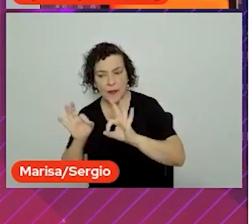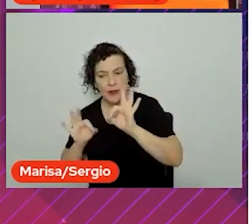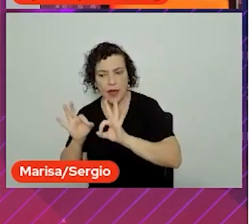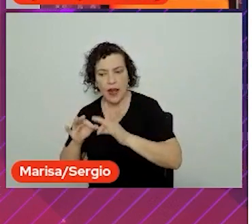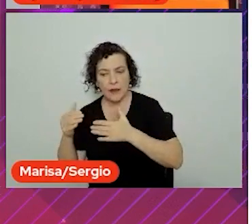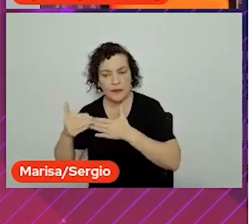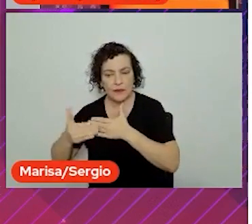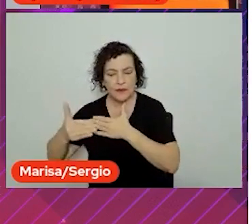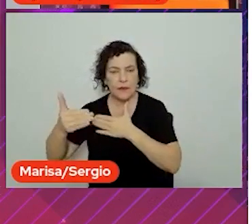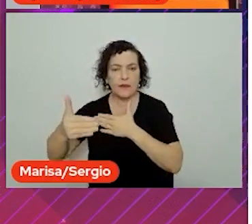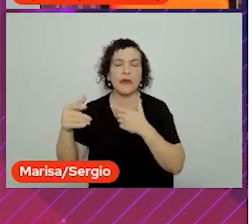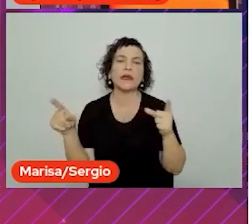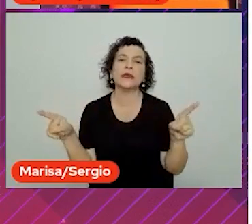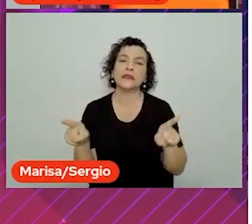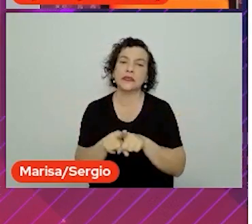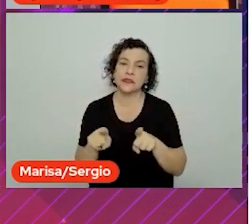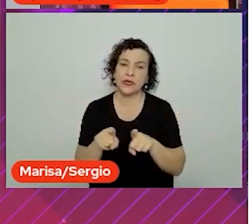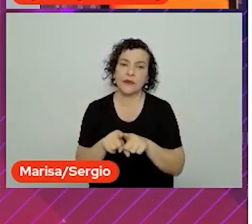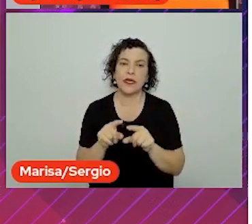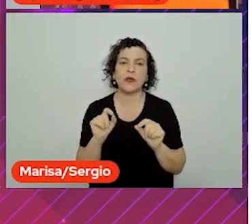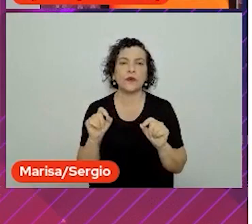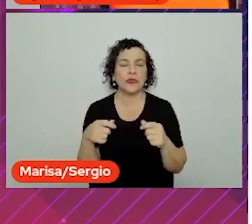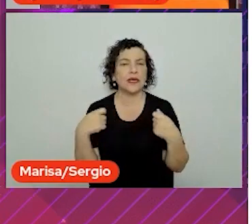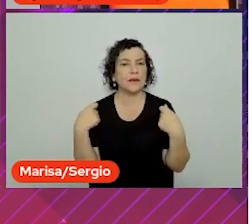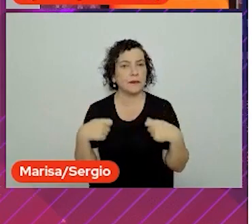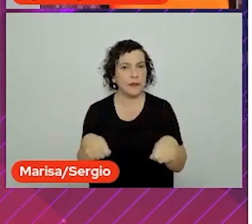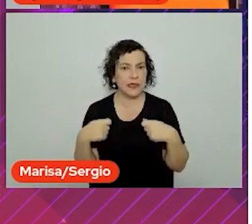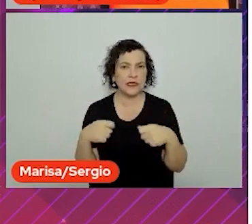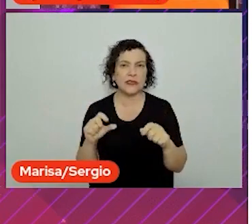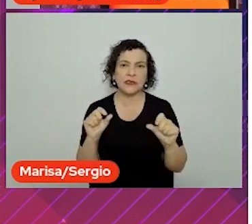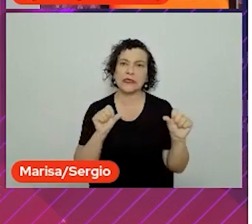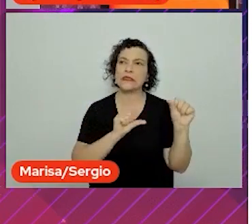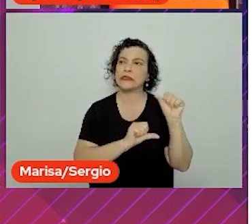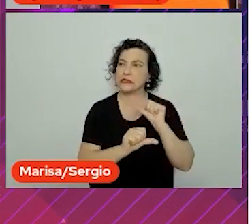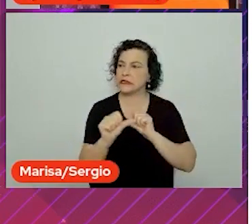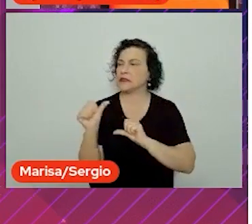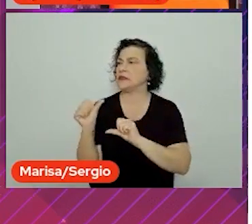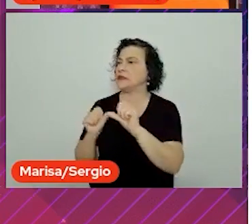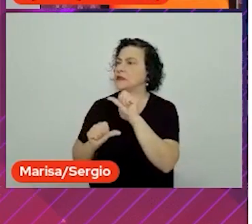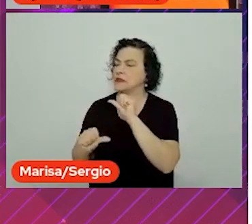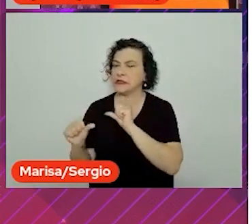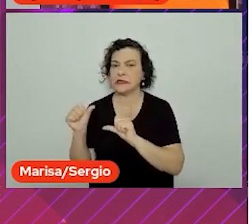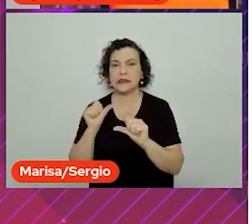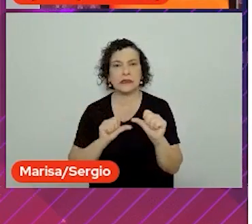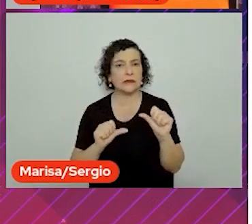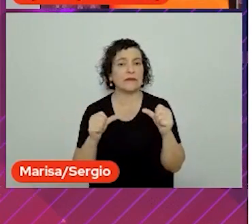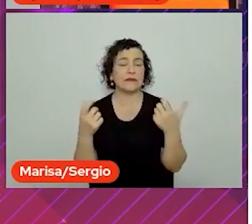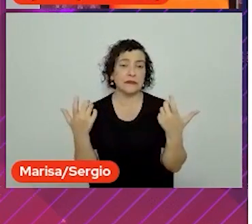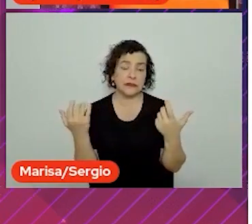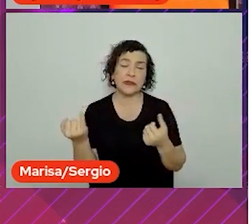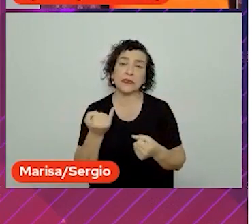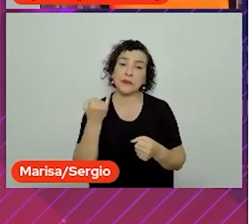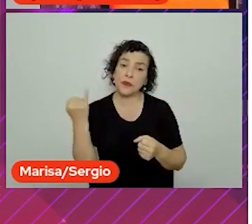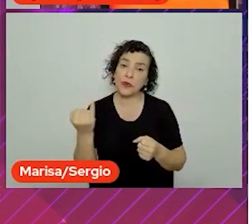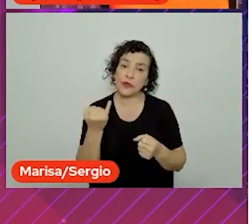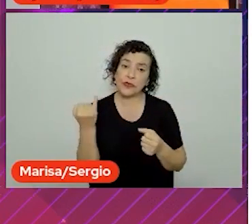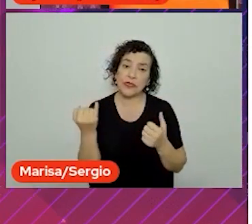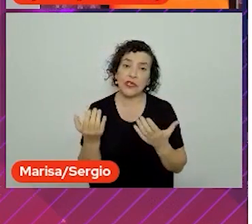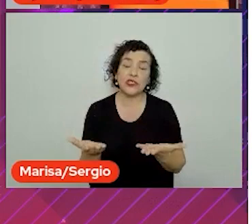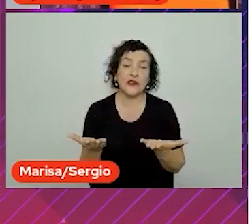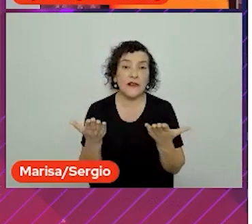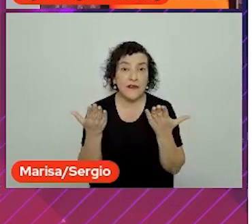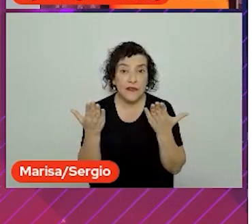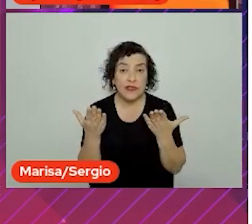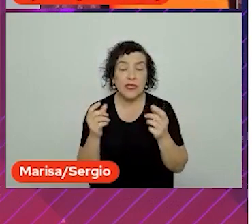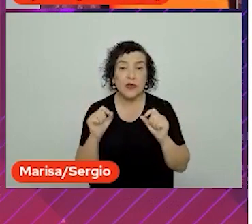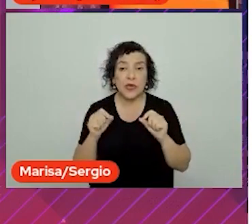A gente vai fazer uma review por conta disso, disso, disso. A gente vai adotar OKRs por conta disso". Cara, se você vai trazer